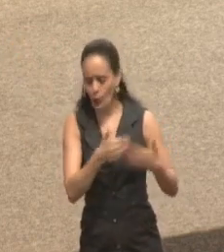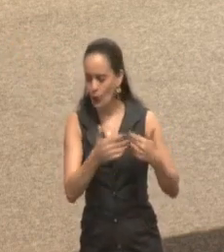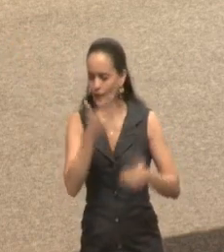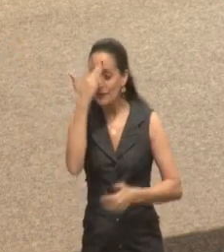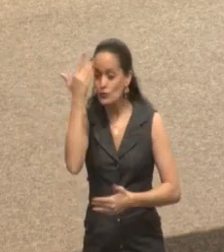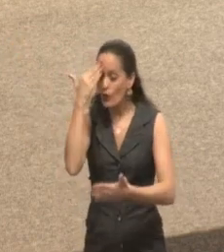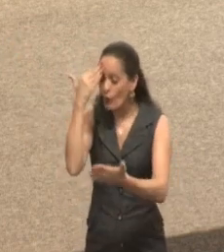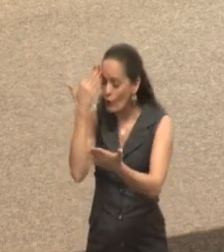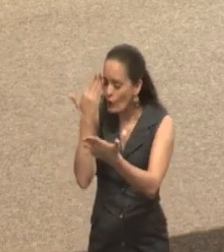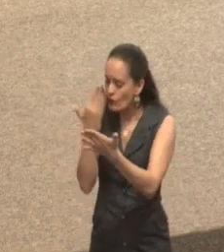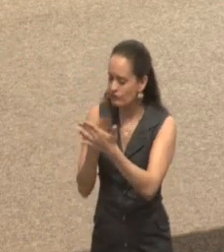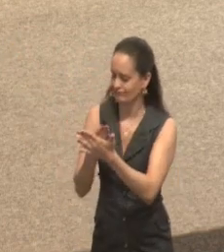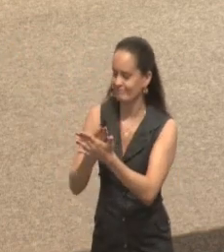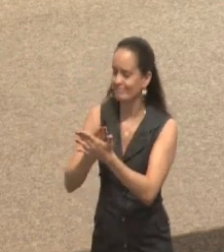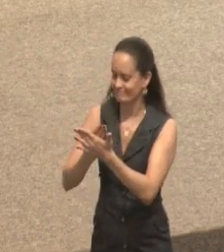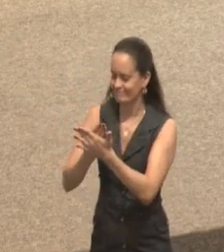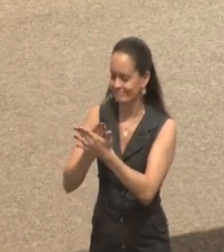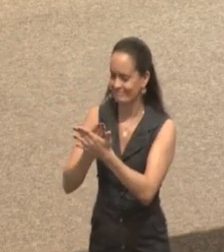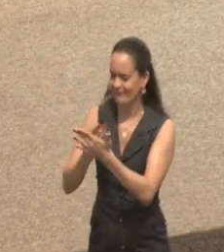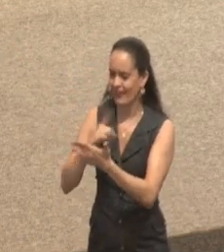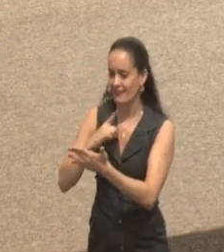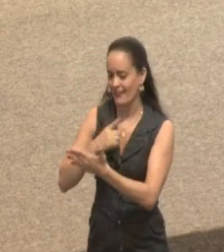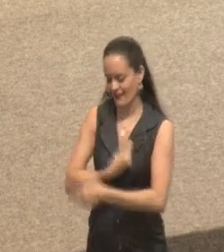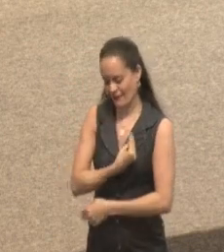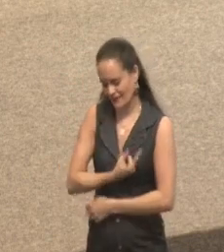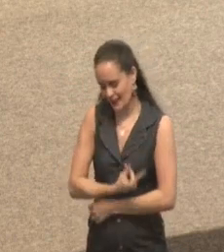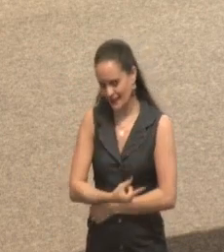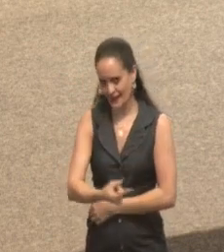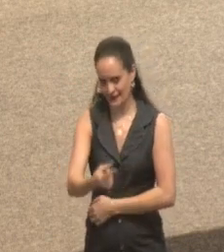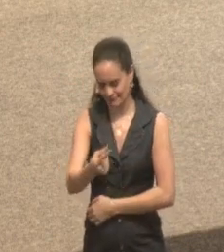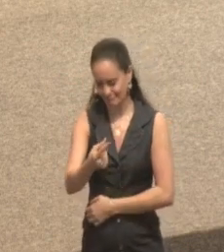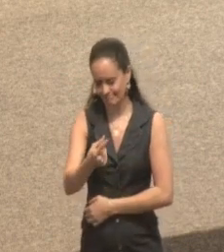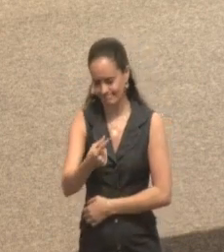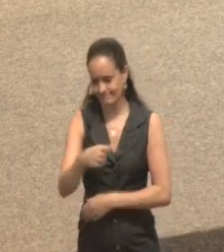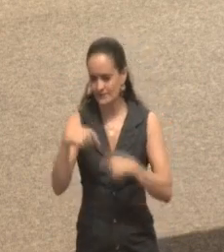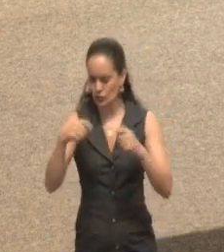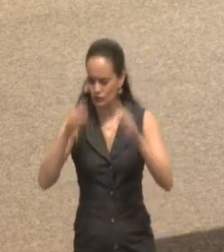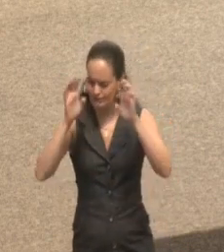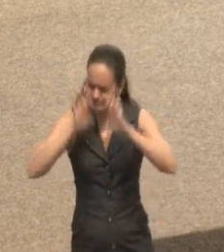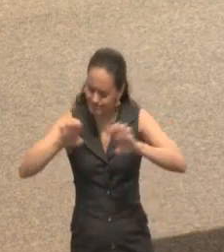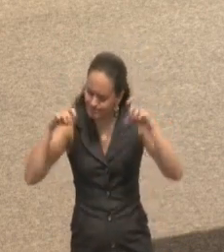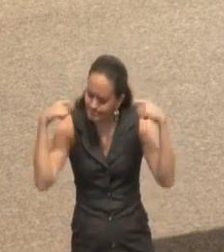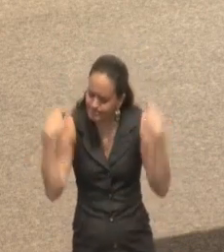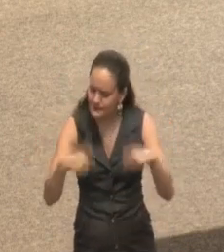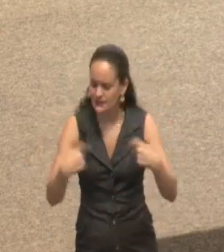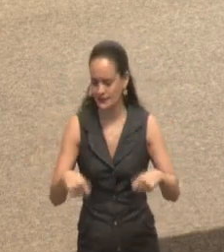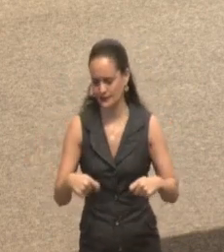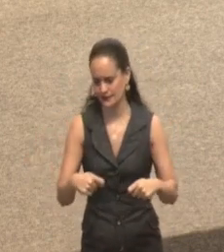vida eterna. E a nossa missão é levar esse evangelho a cada cantinho do Brasil.